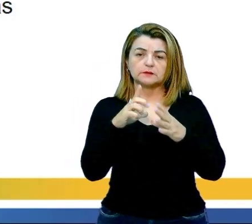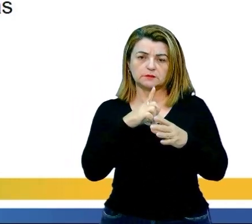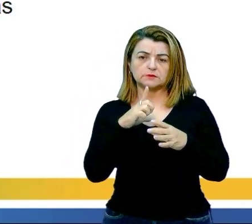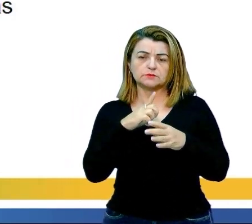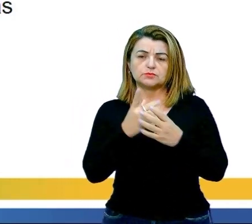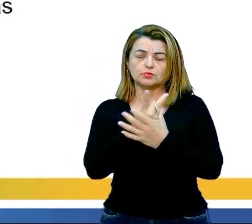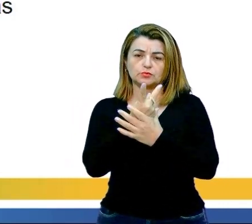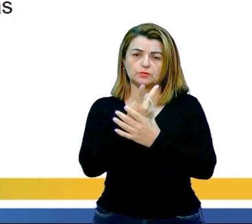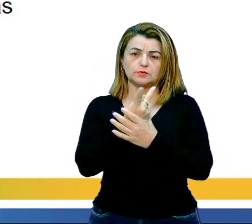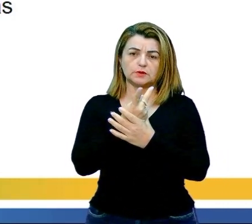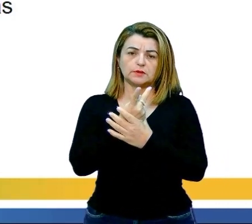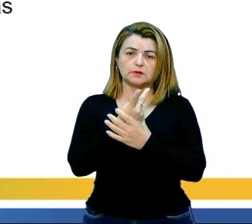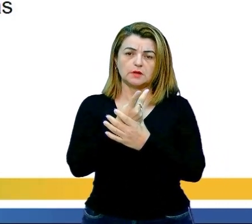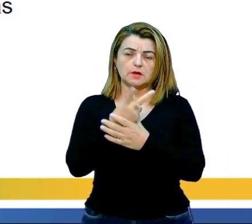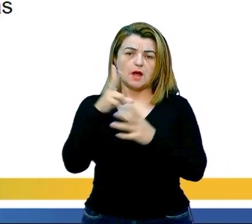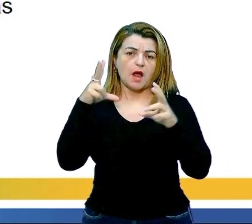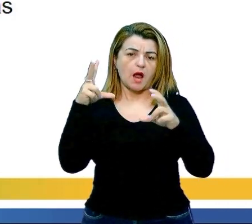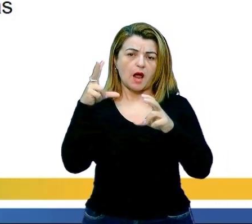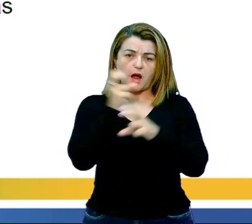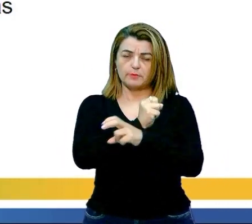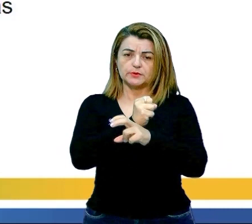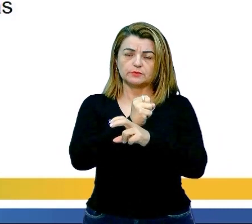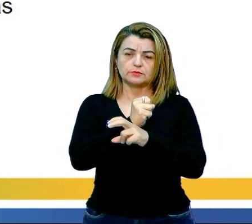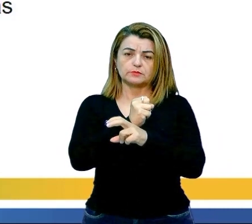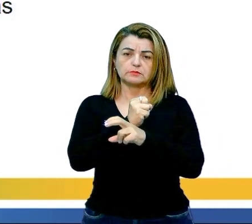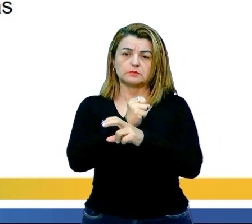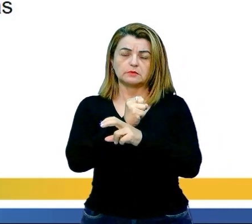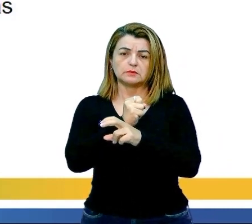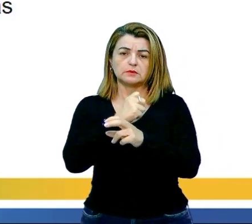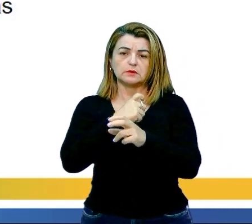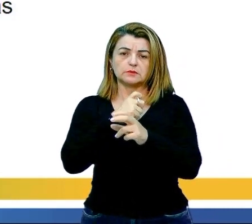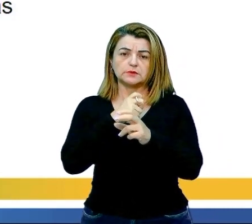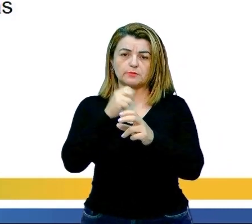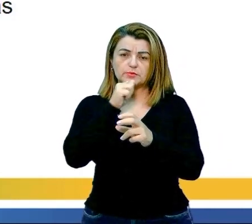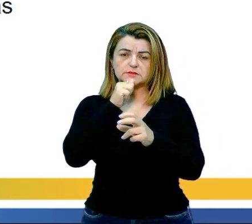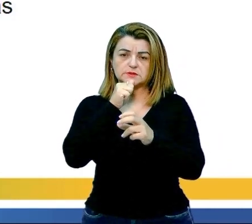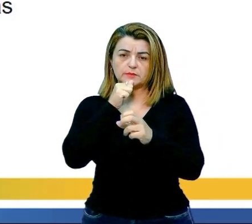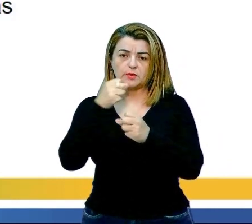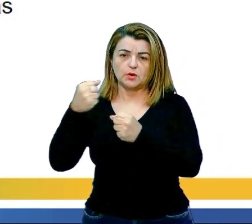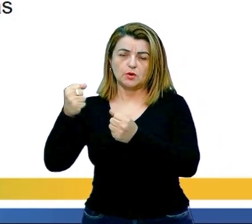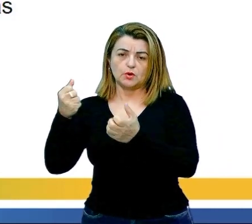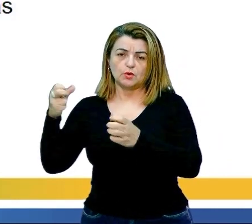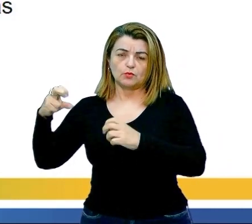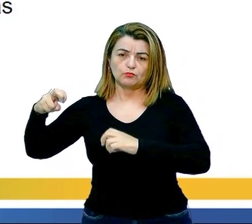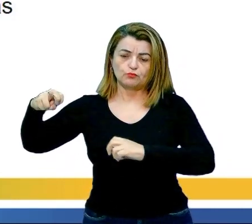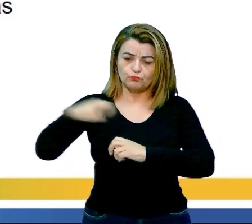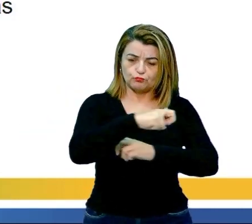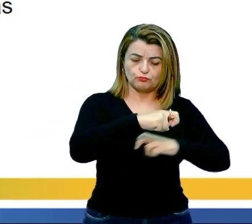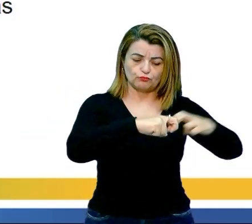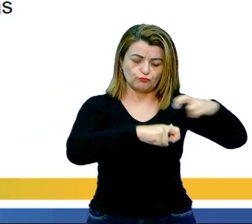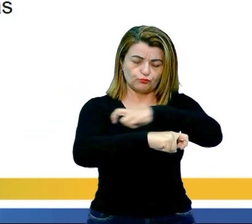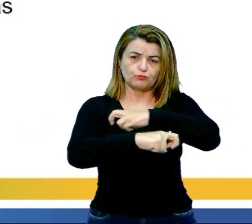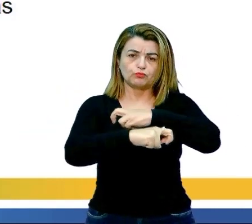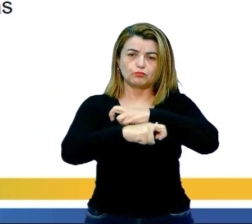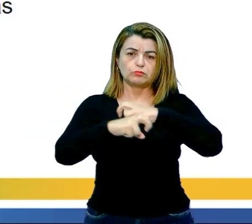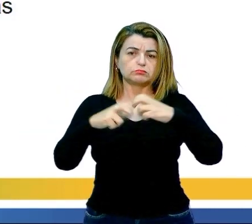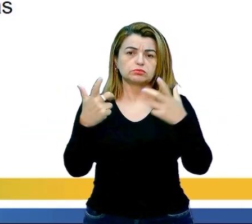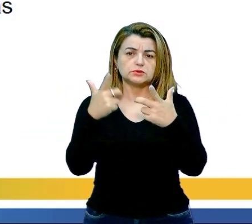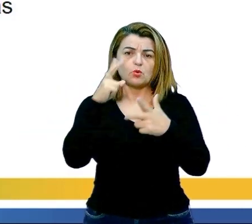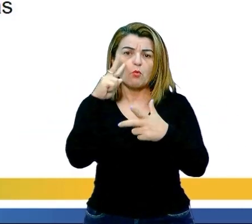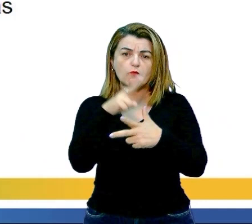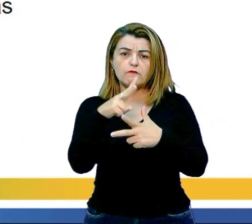ocorrer de maneira instantânea ao se passar pelo radar e seriam feitas a partir